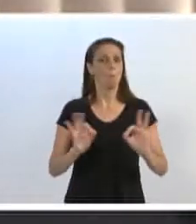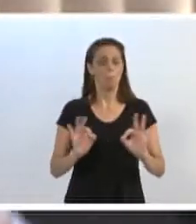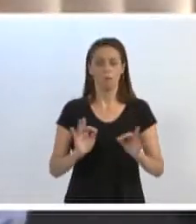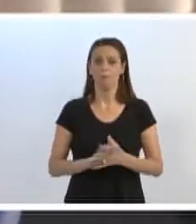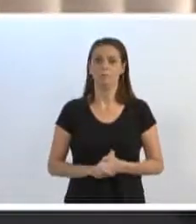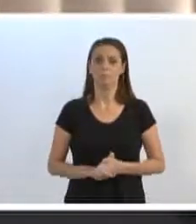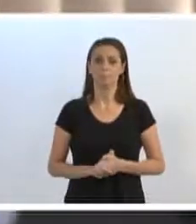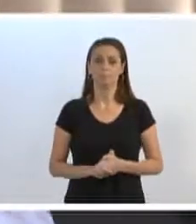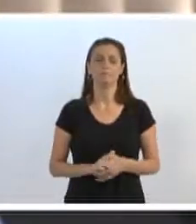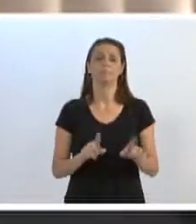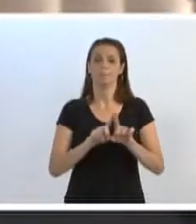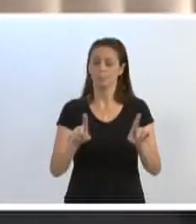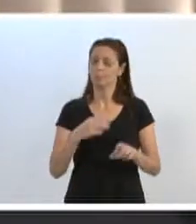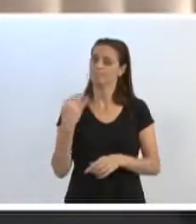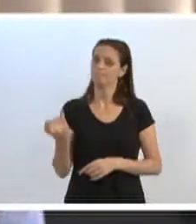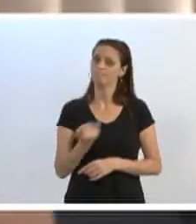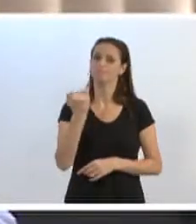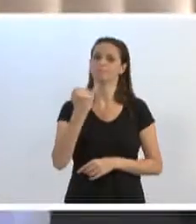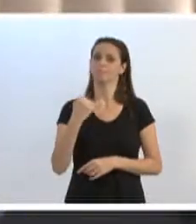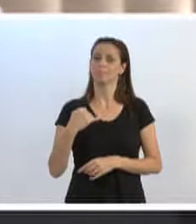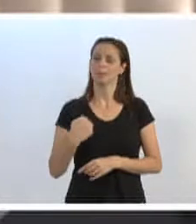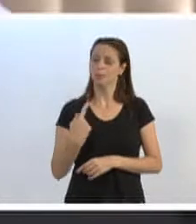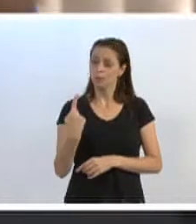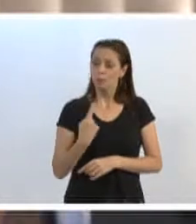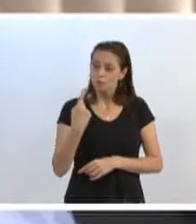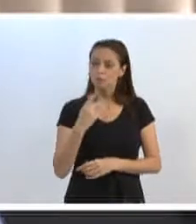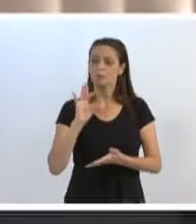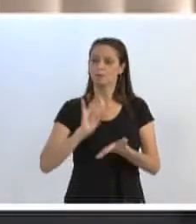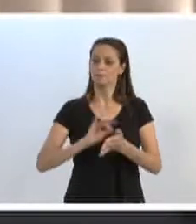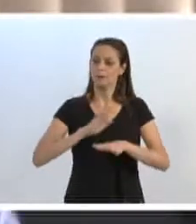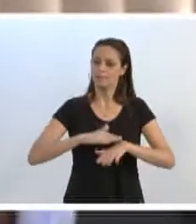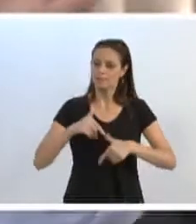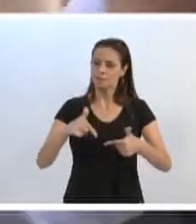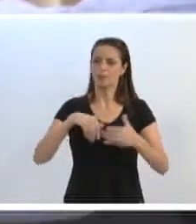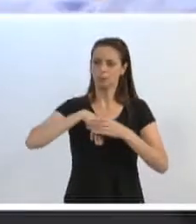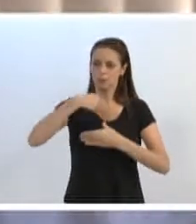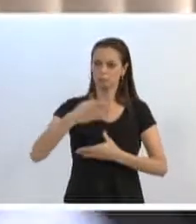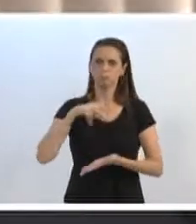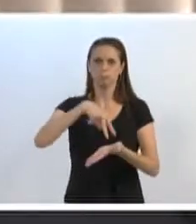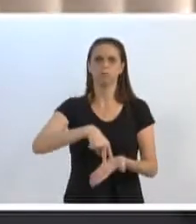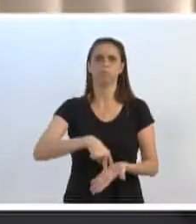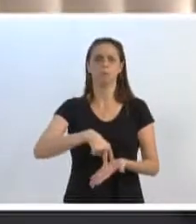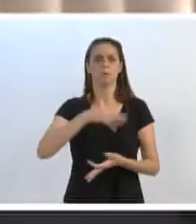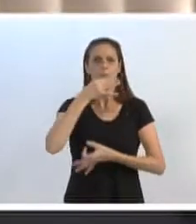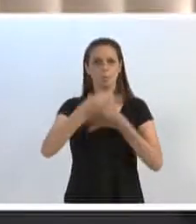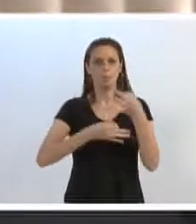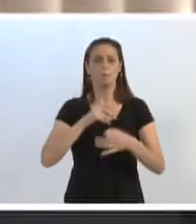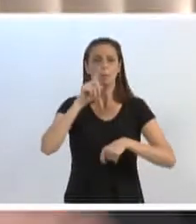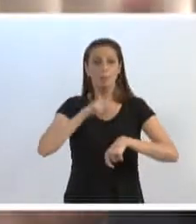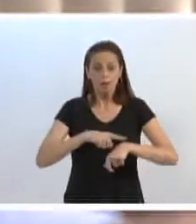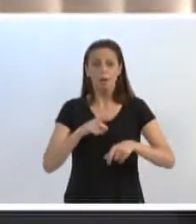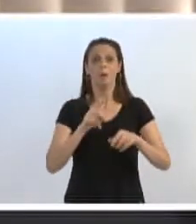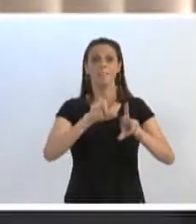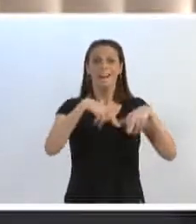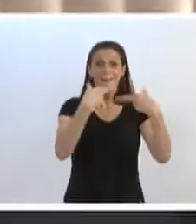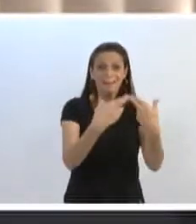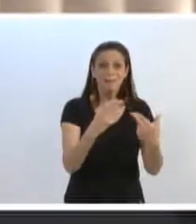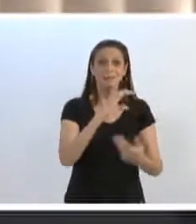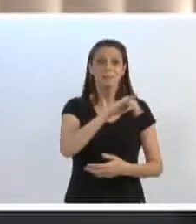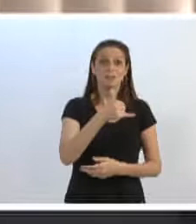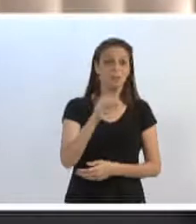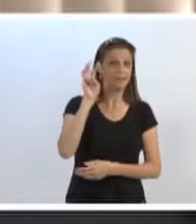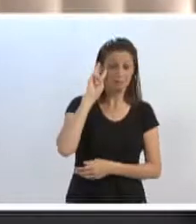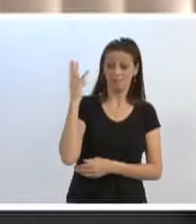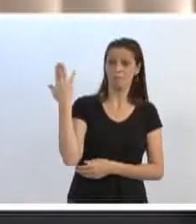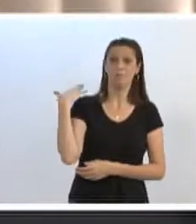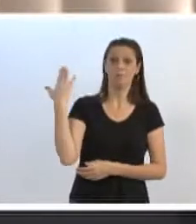votação. Mas foi fundamental a nossa ação, a nossa atitude, nosso posicionamento lá na CCJ, na última terça-feira, com